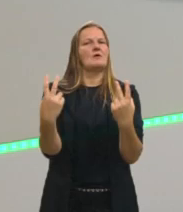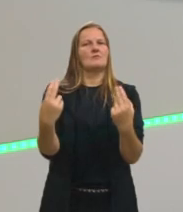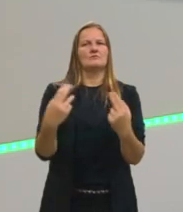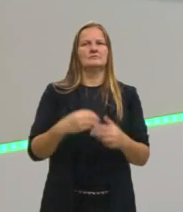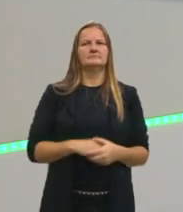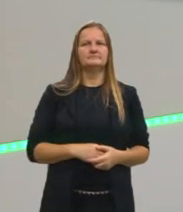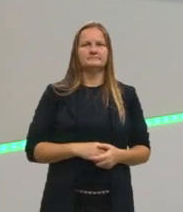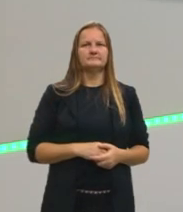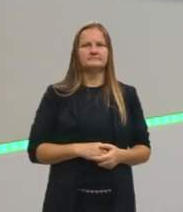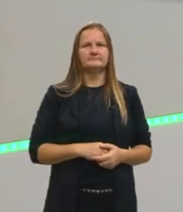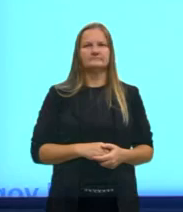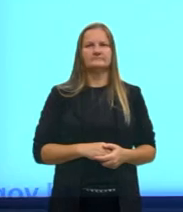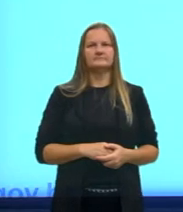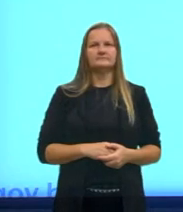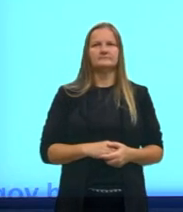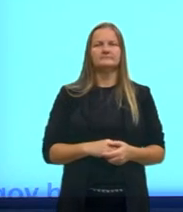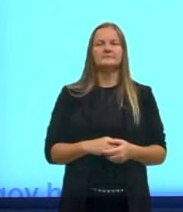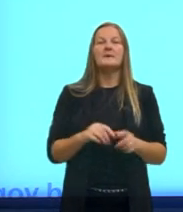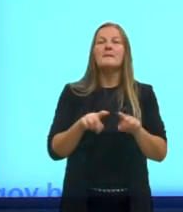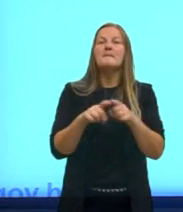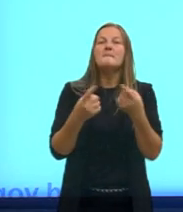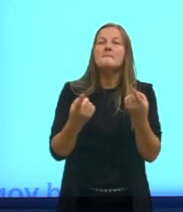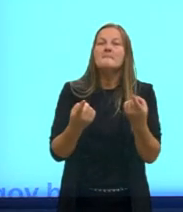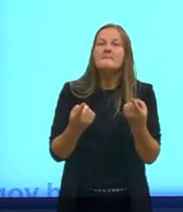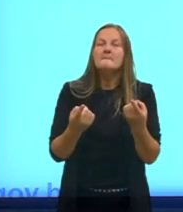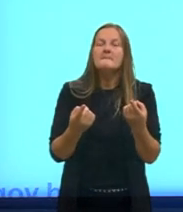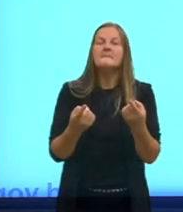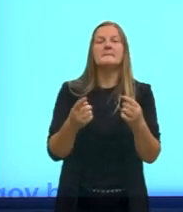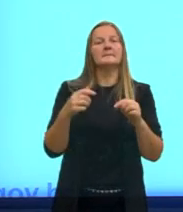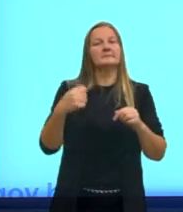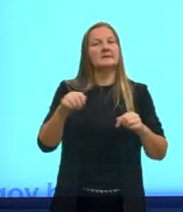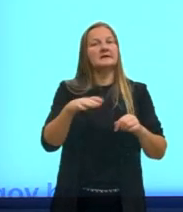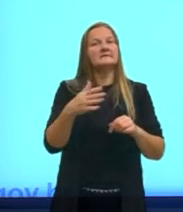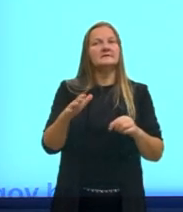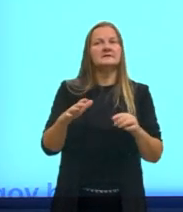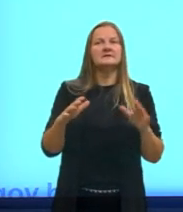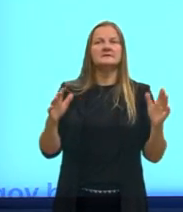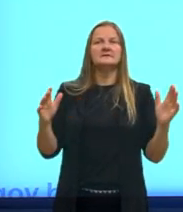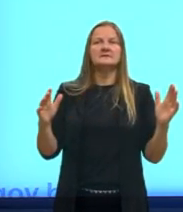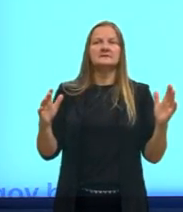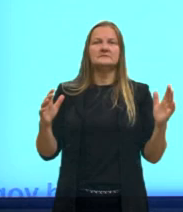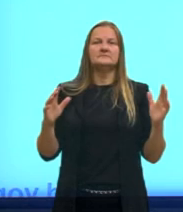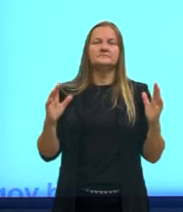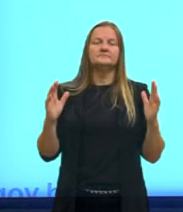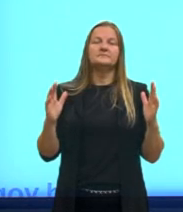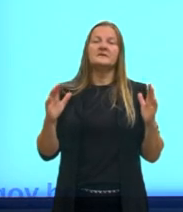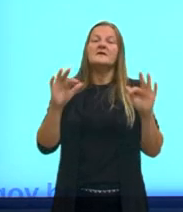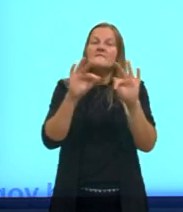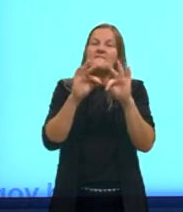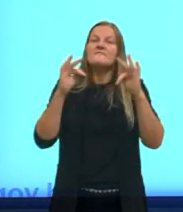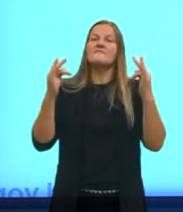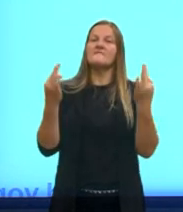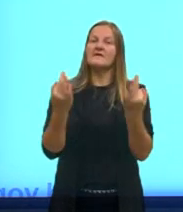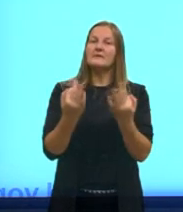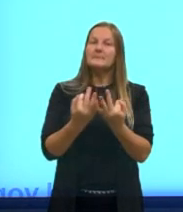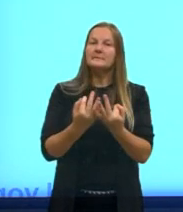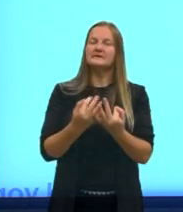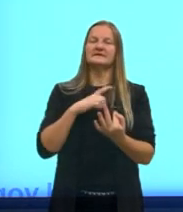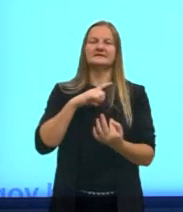na última camada Mas vamos vamos desconsiderar as demais tá em uma família